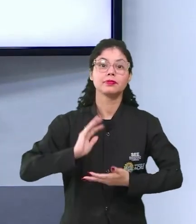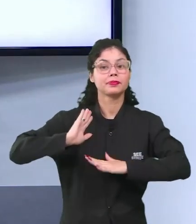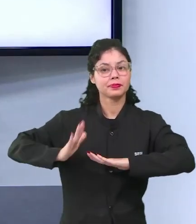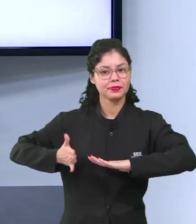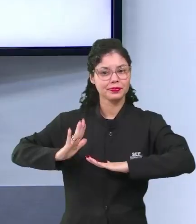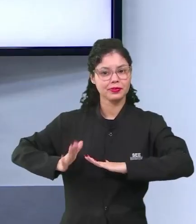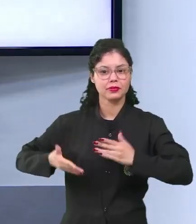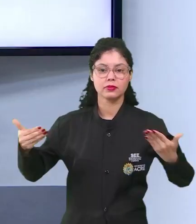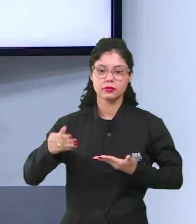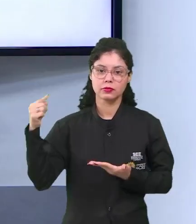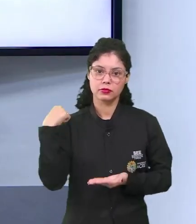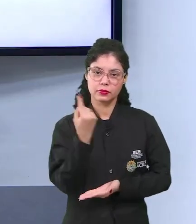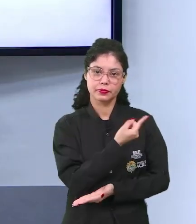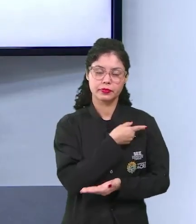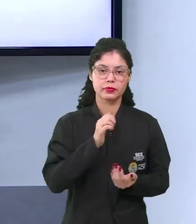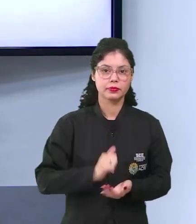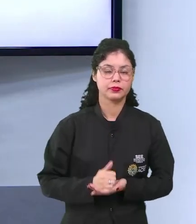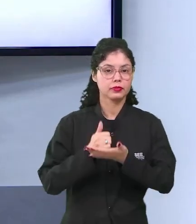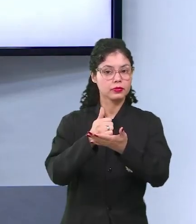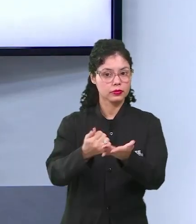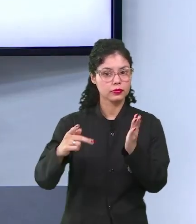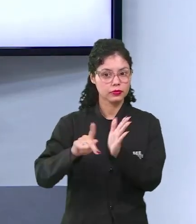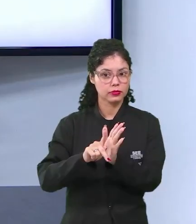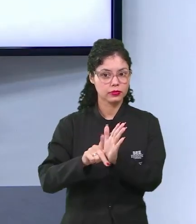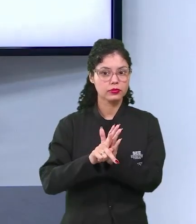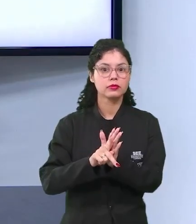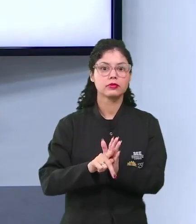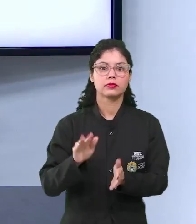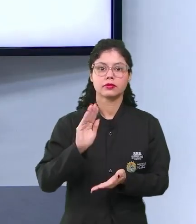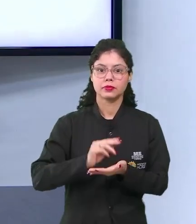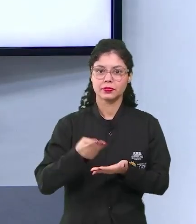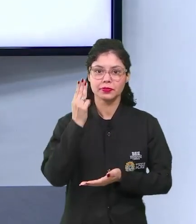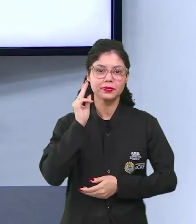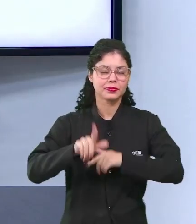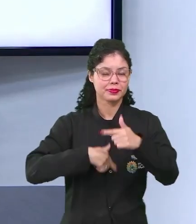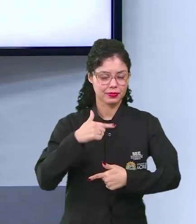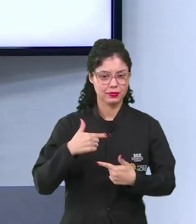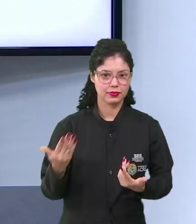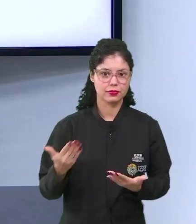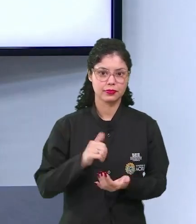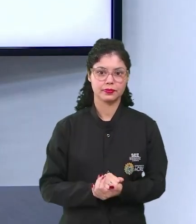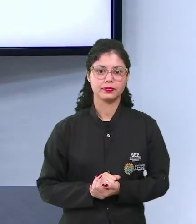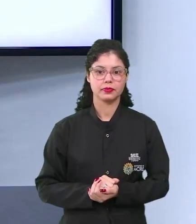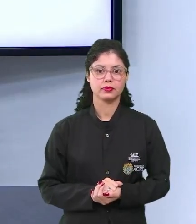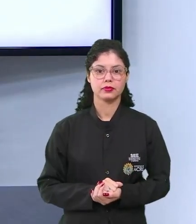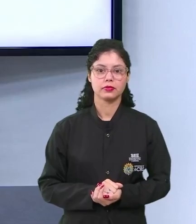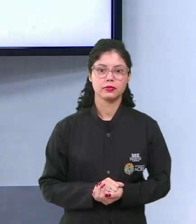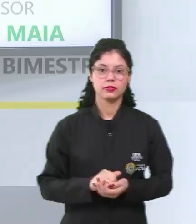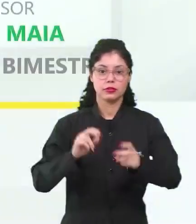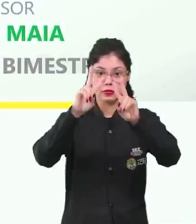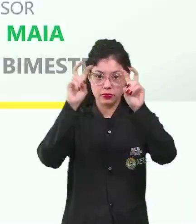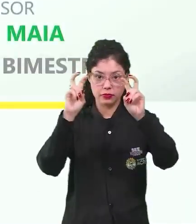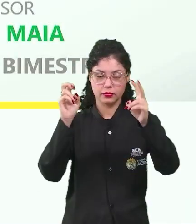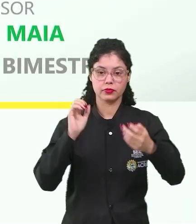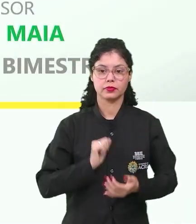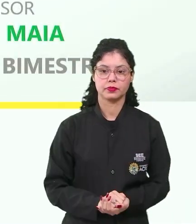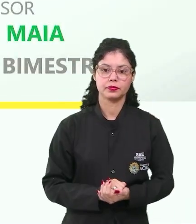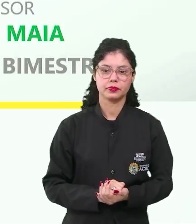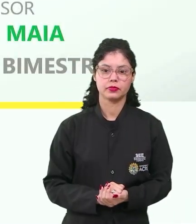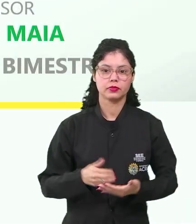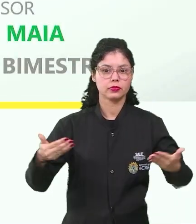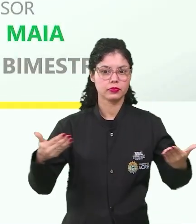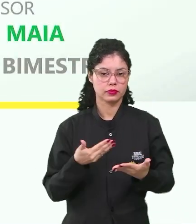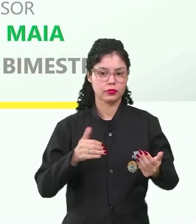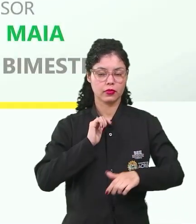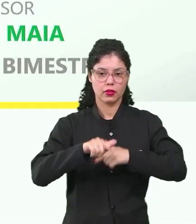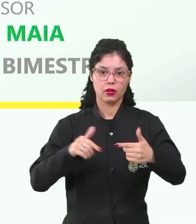contemporânea. Hoje eu estou aqui auxiliado pela Monique e vamos trabalhar. Então, o título da nossa unidade